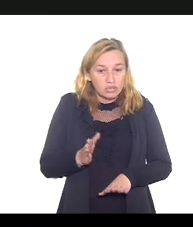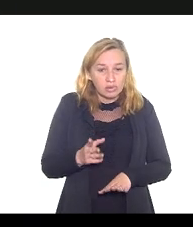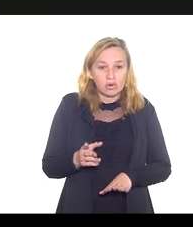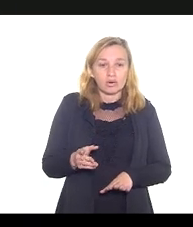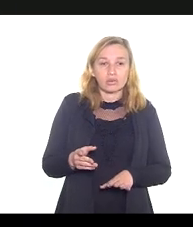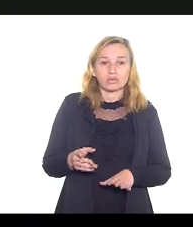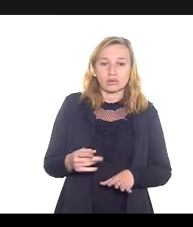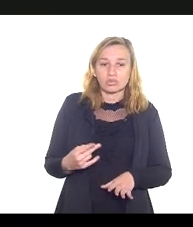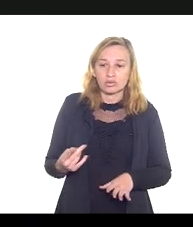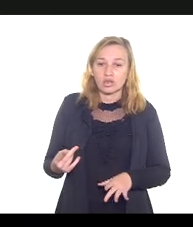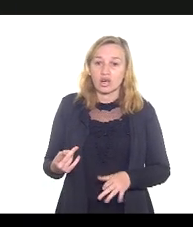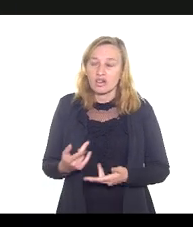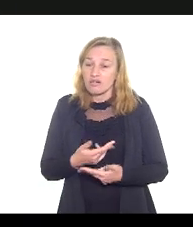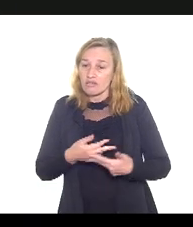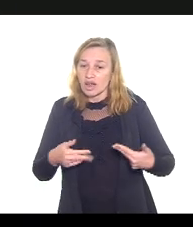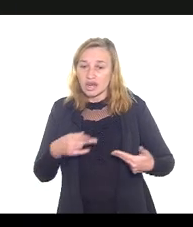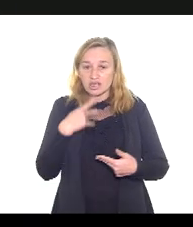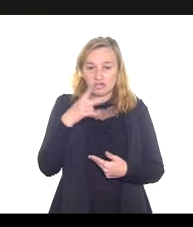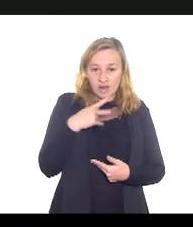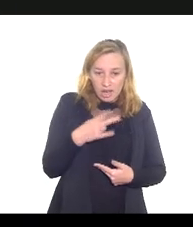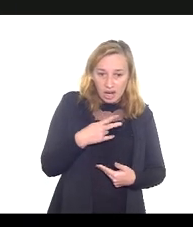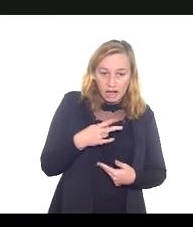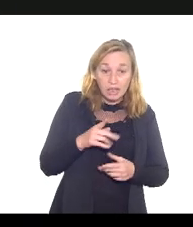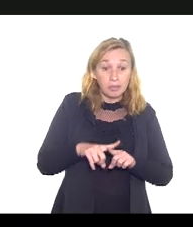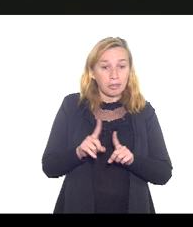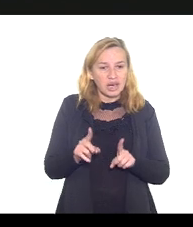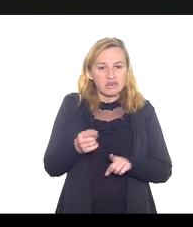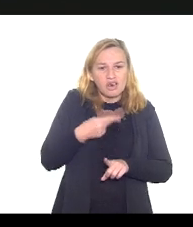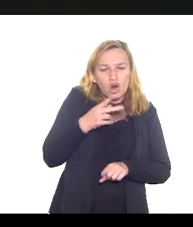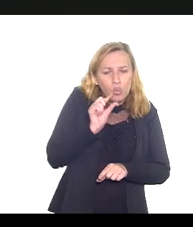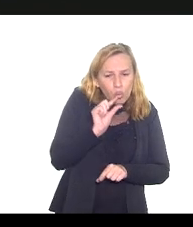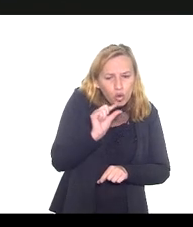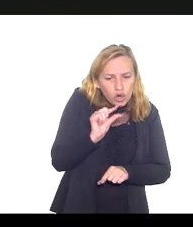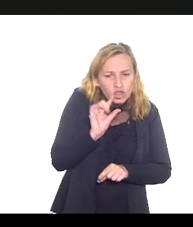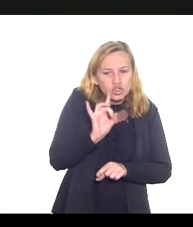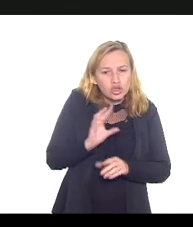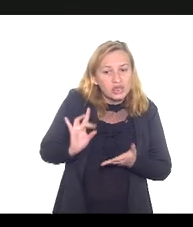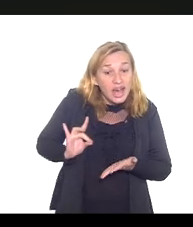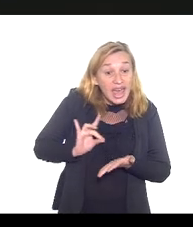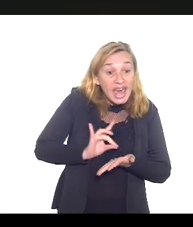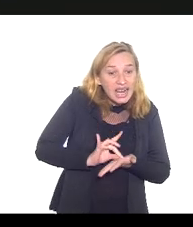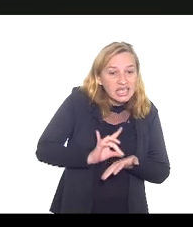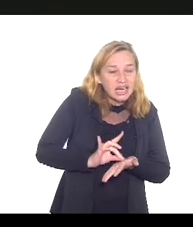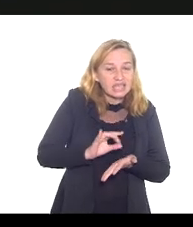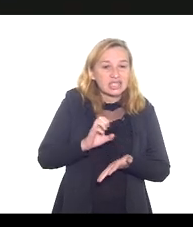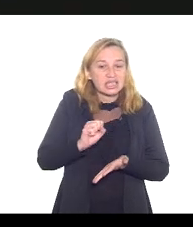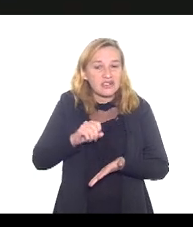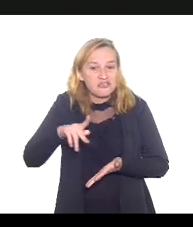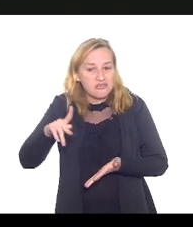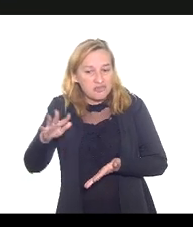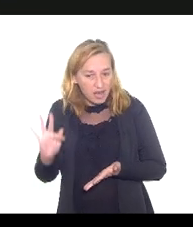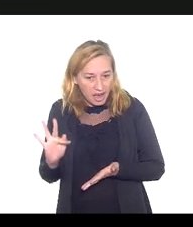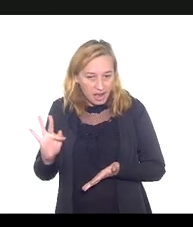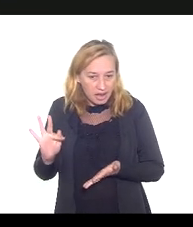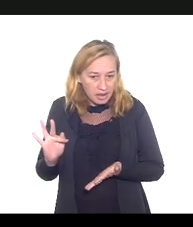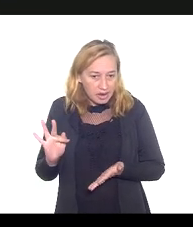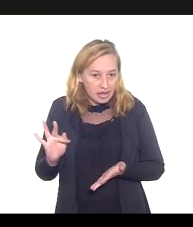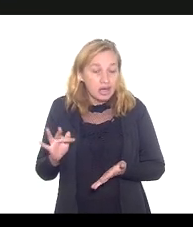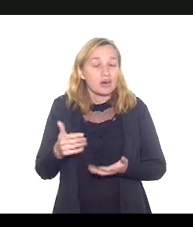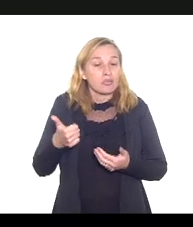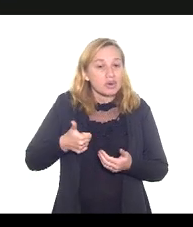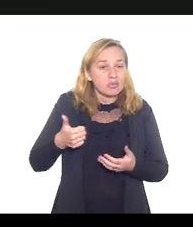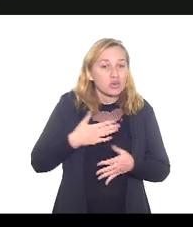várias falas, né? Mas então a gente vai falar um pouquinho só da realidade do CEPAR. Em primeiro lugar, a gente gostaria